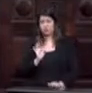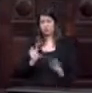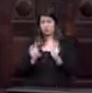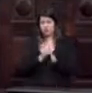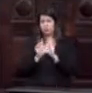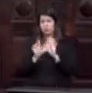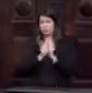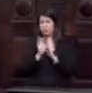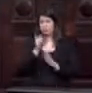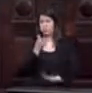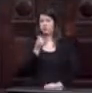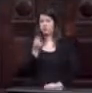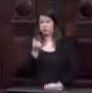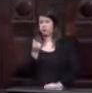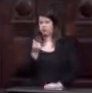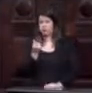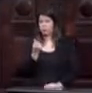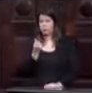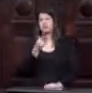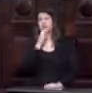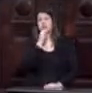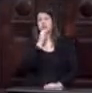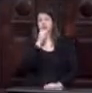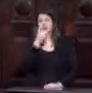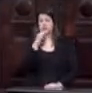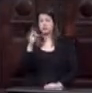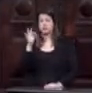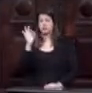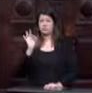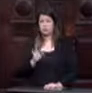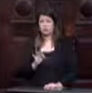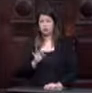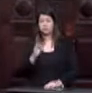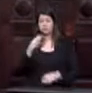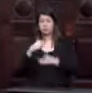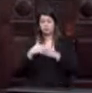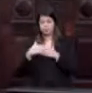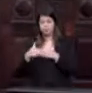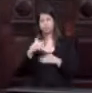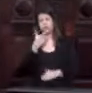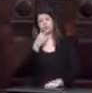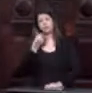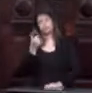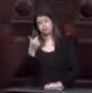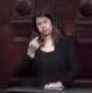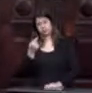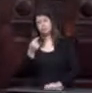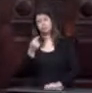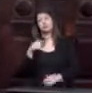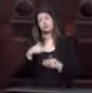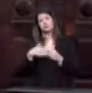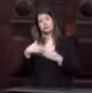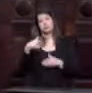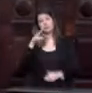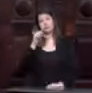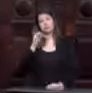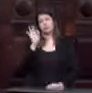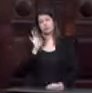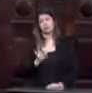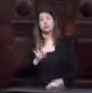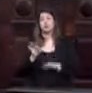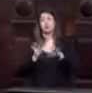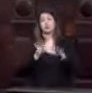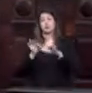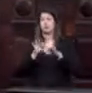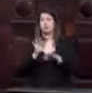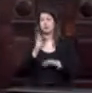16, 100% da inflação projetada de 17 e 50% da inflação